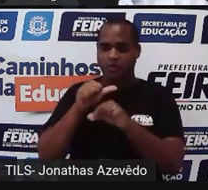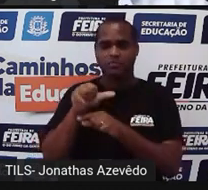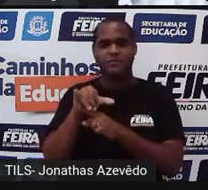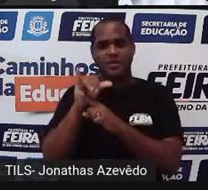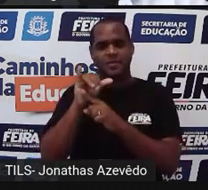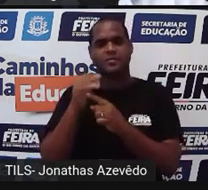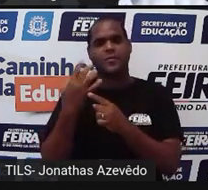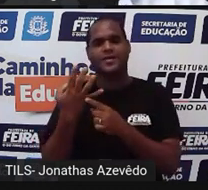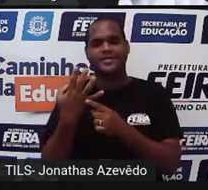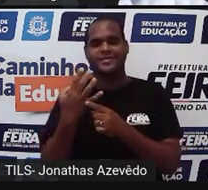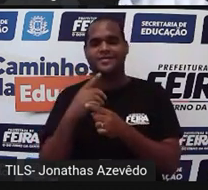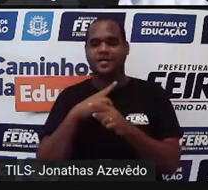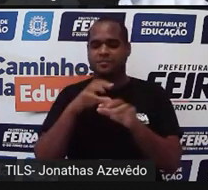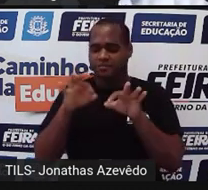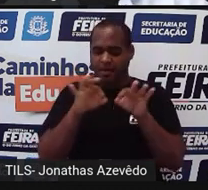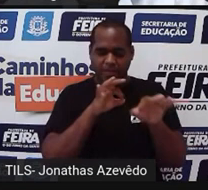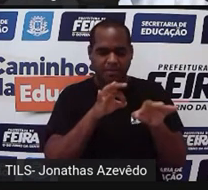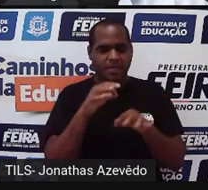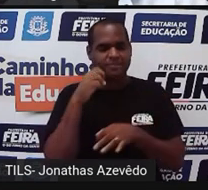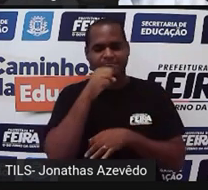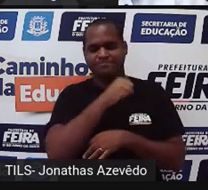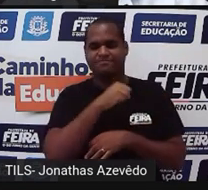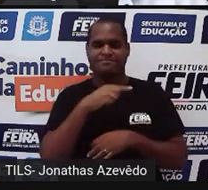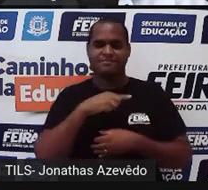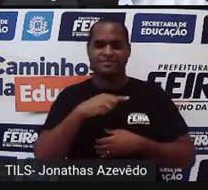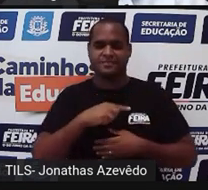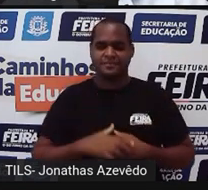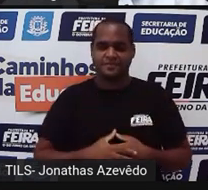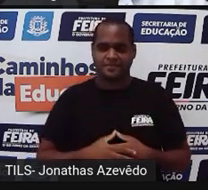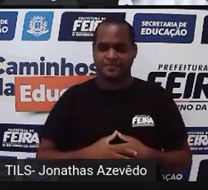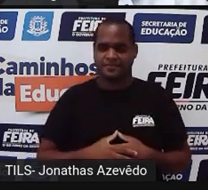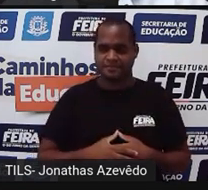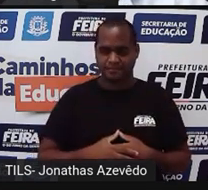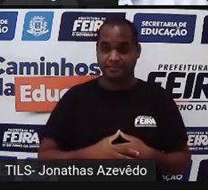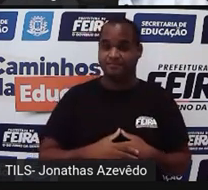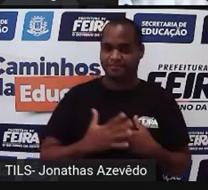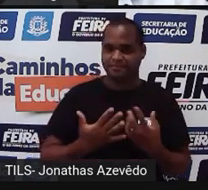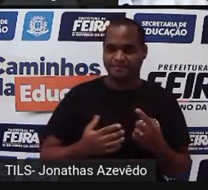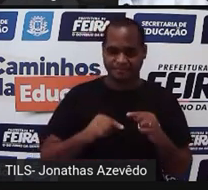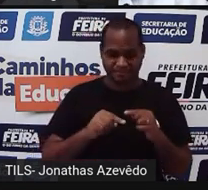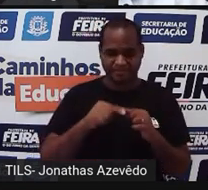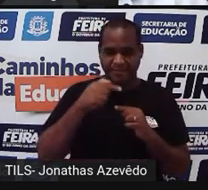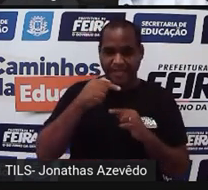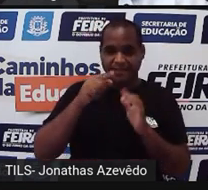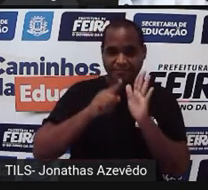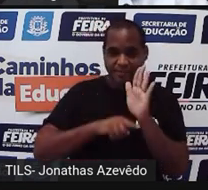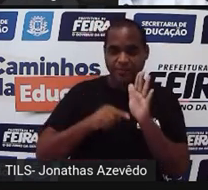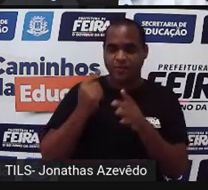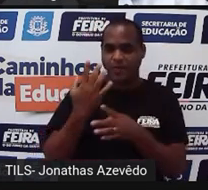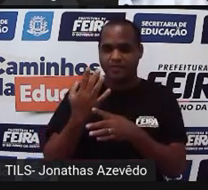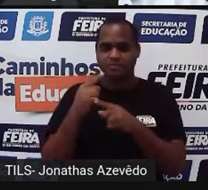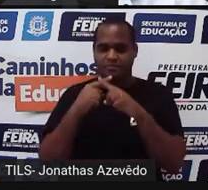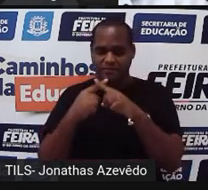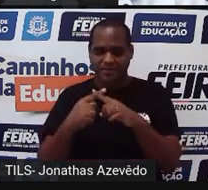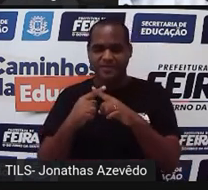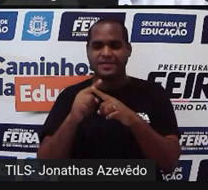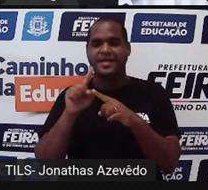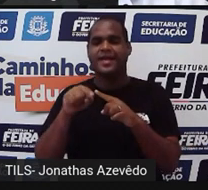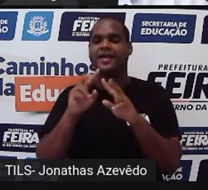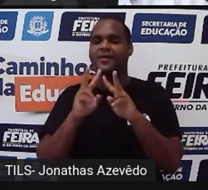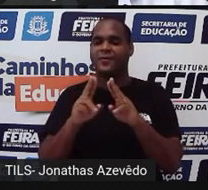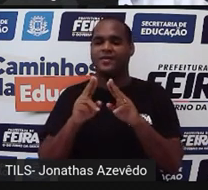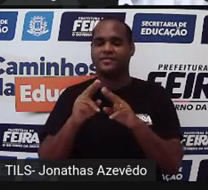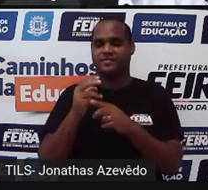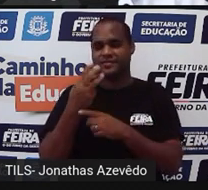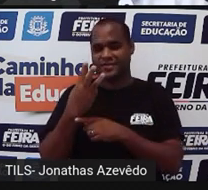4. Então, eu resolvo isso muito rapidamente. 7 menos 4, x é igual a